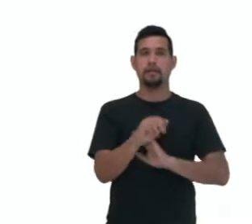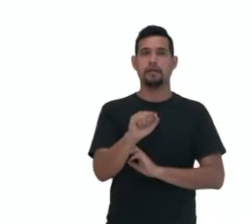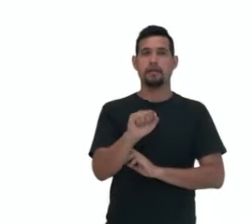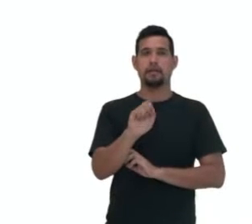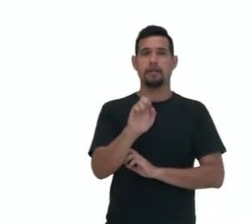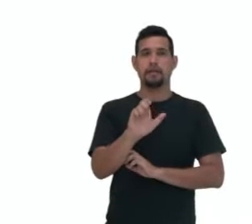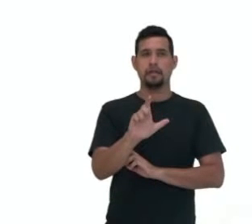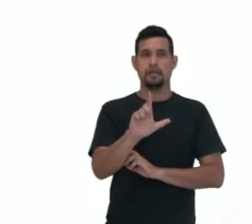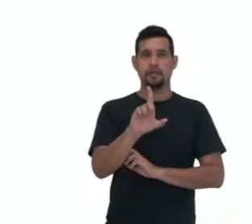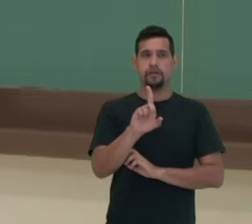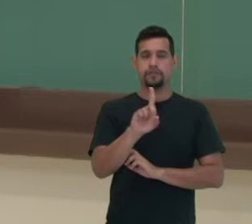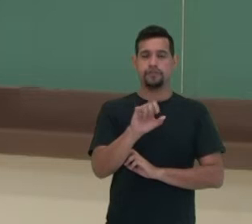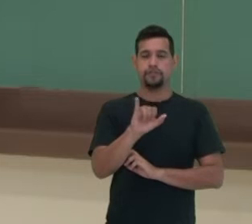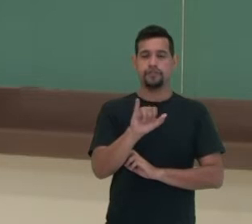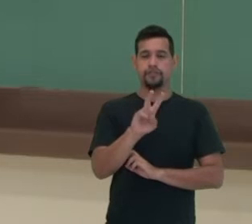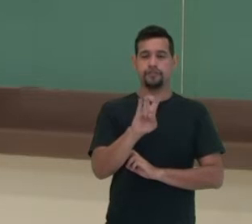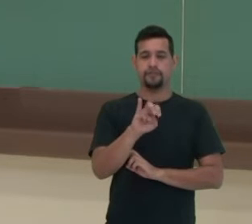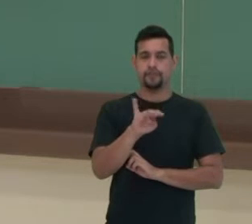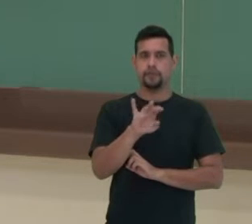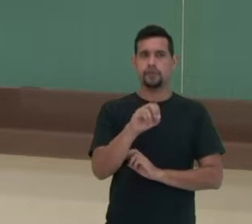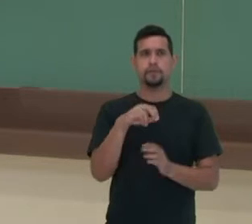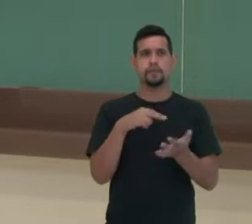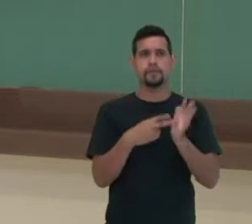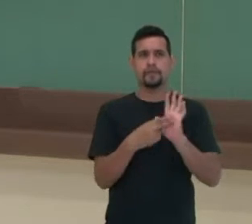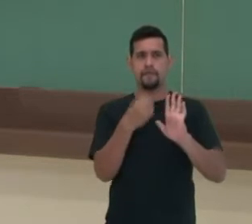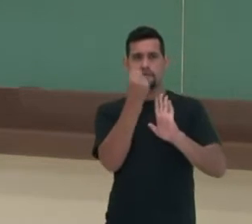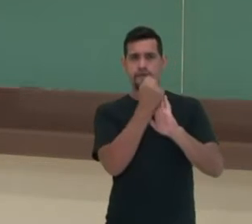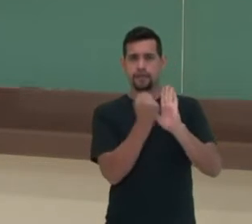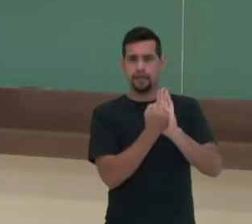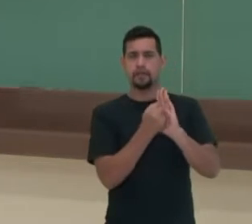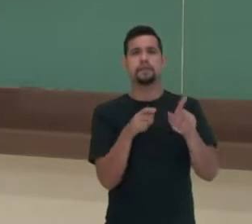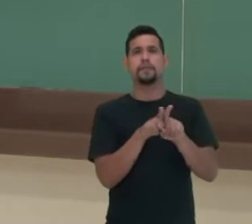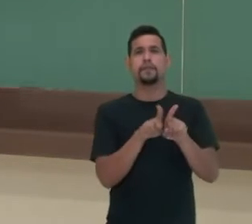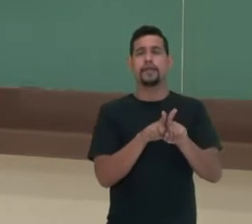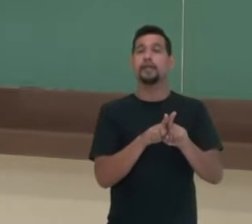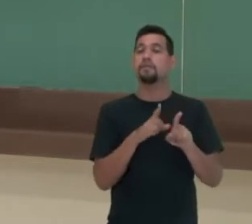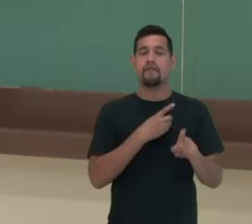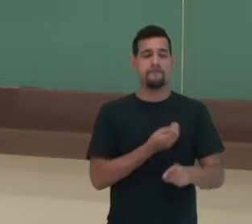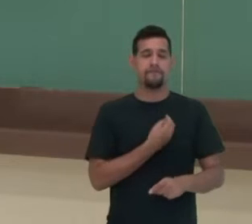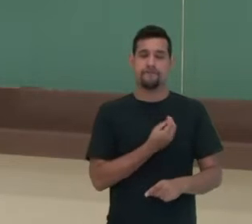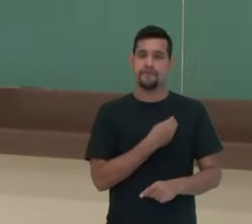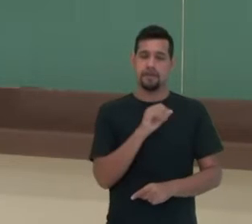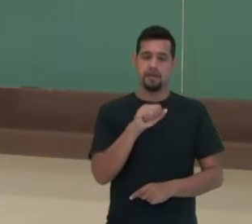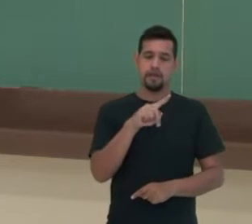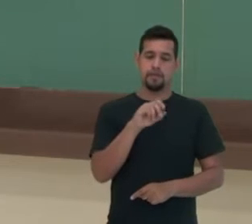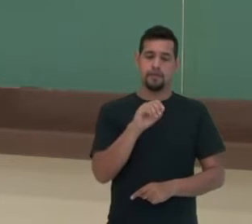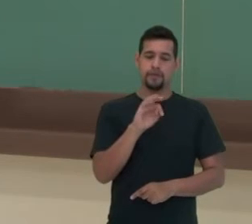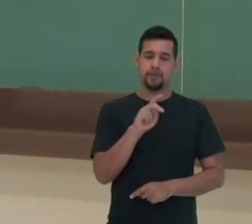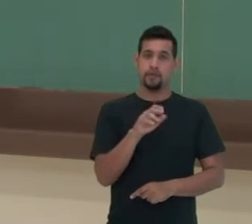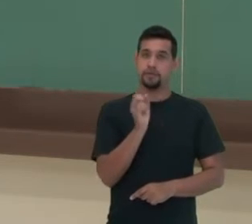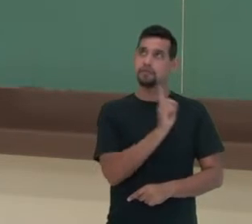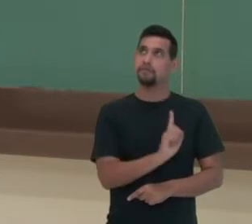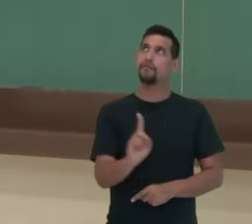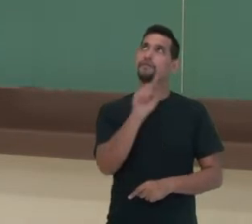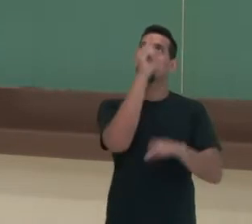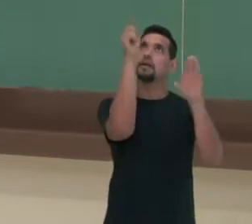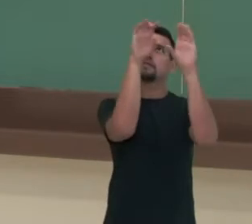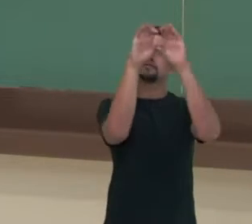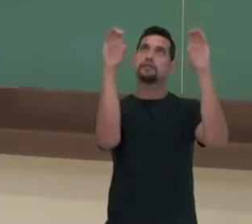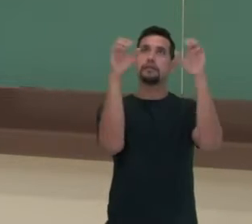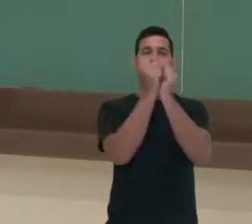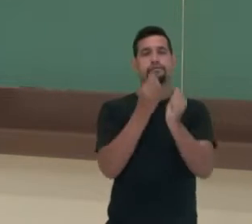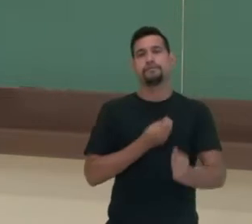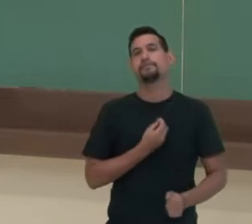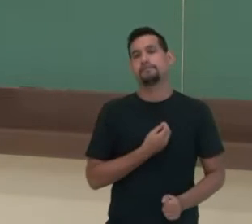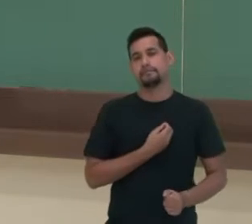então significa que ele foi autorizado pelo Senado para viver na apoteose, né, subir aos céus para viver junto com os deuses.